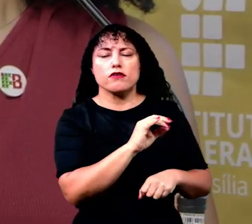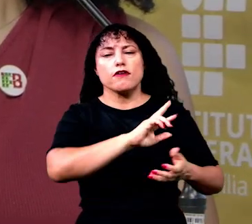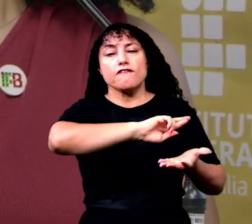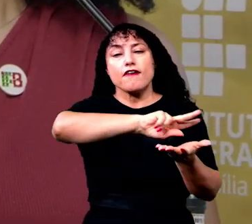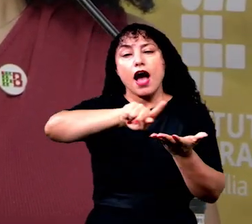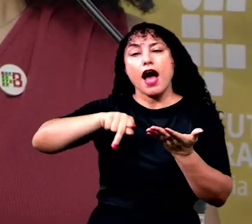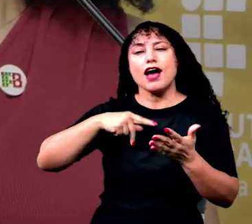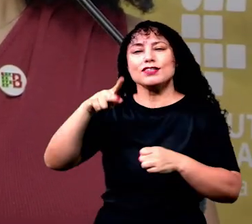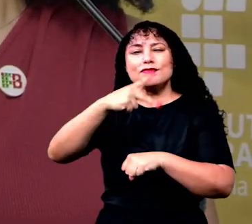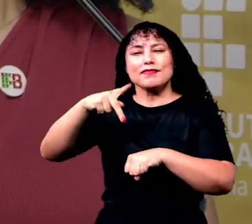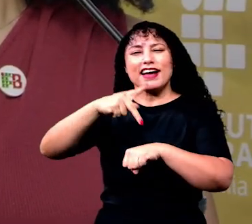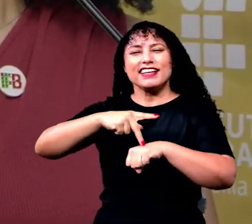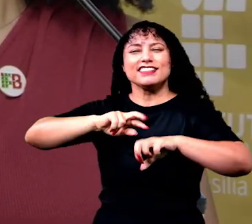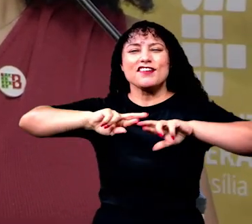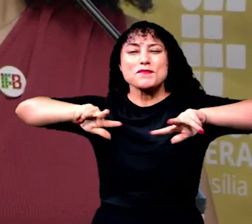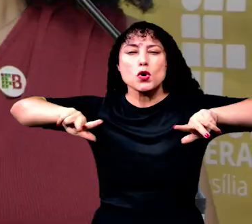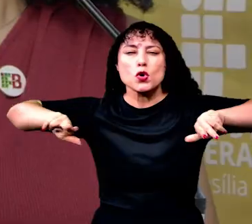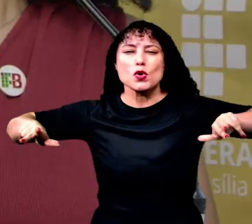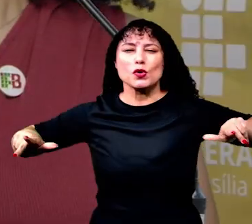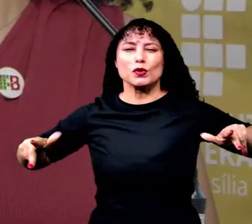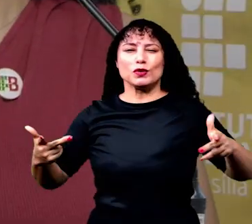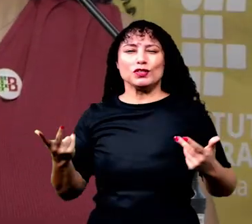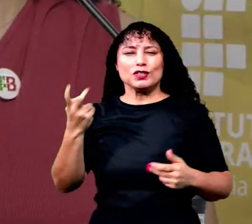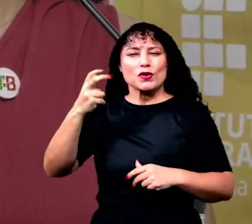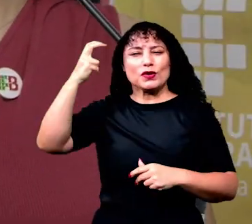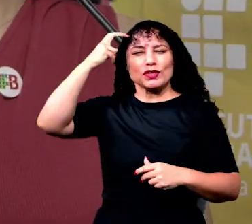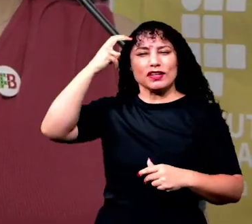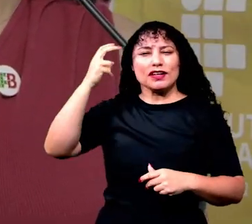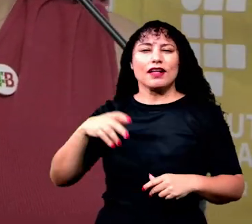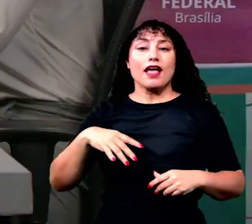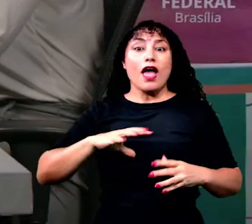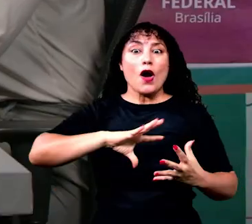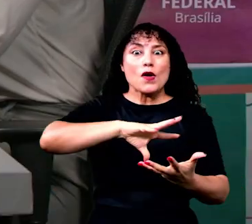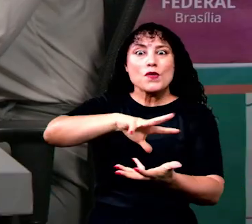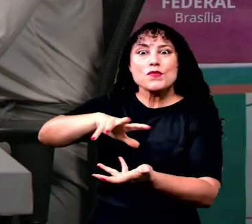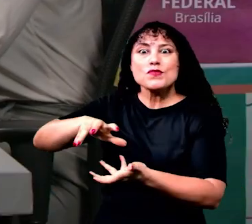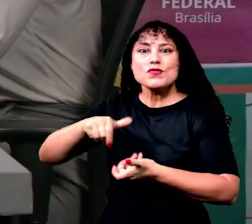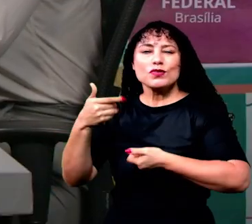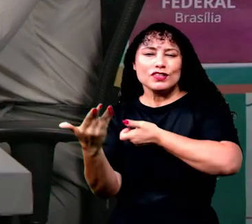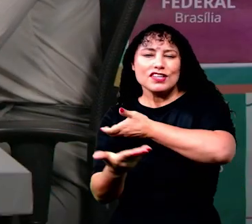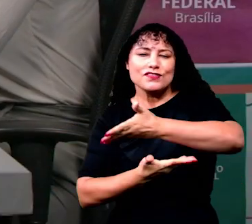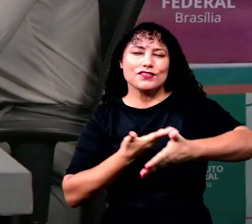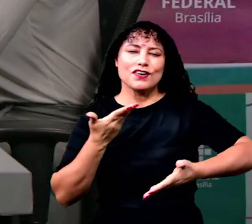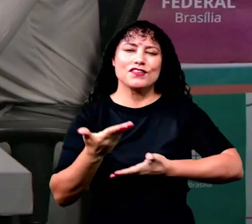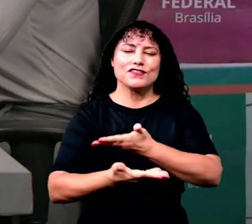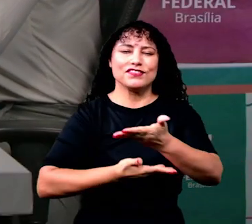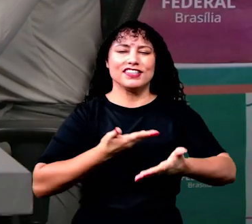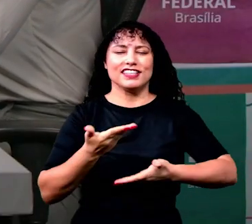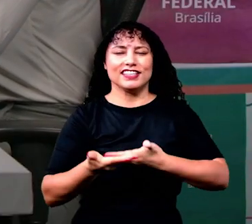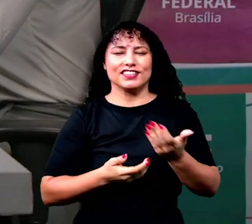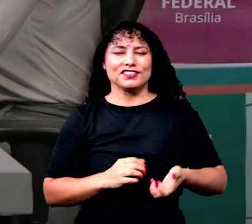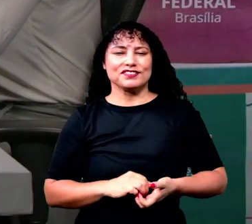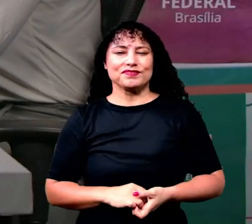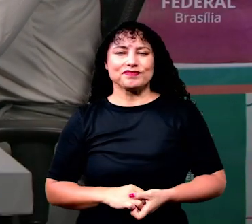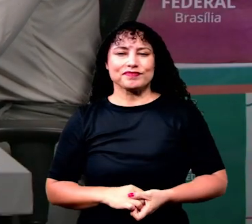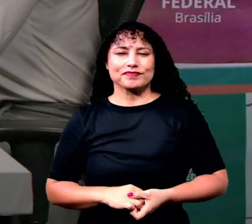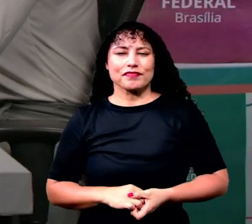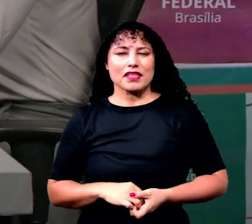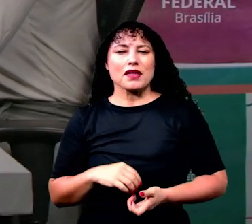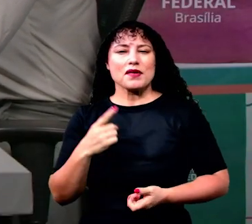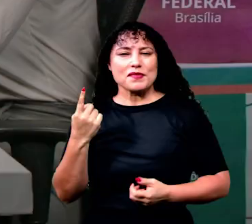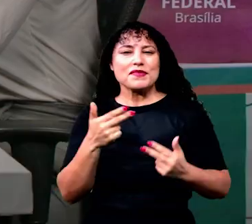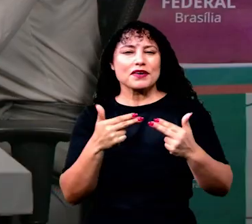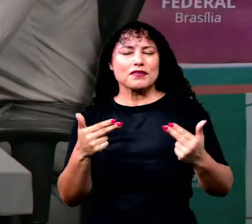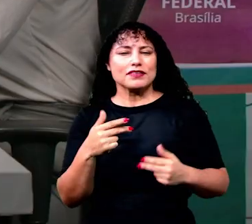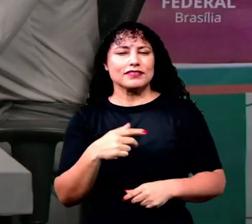vários países que são Verdade. culturais. E é um mundo envolvido, né? E uma coisa que eu